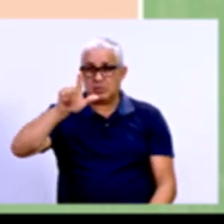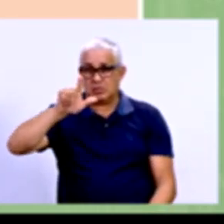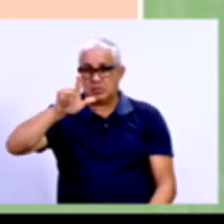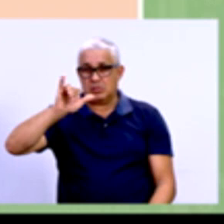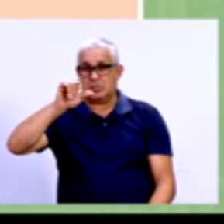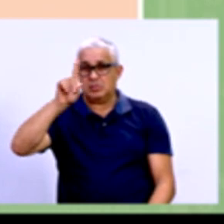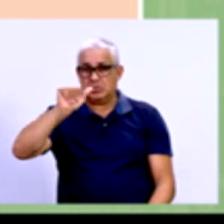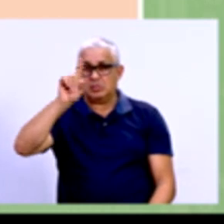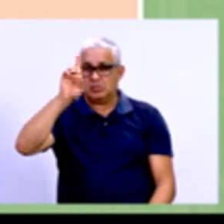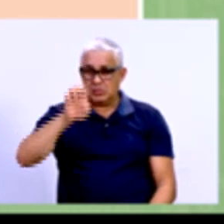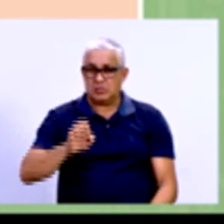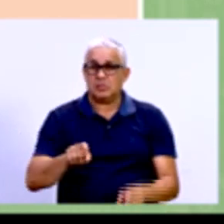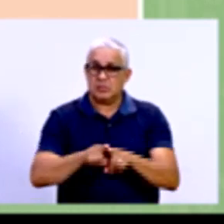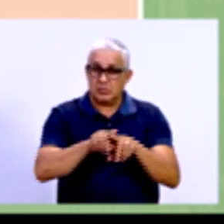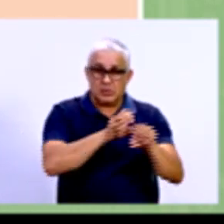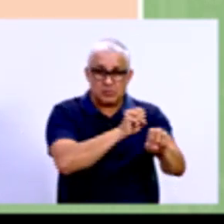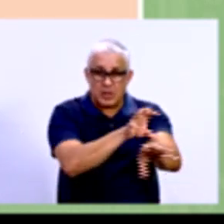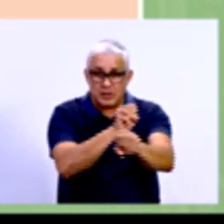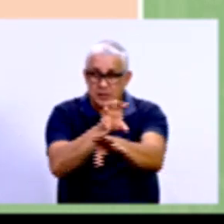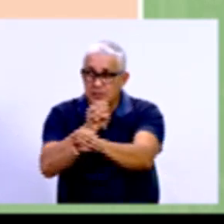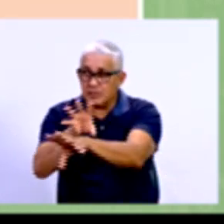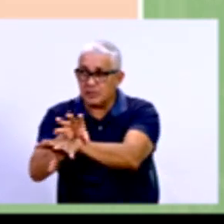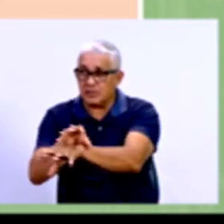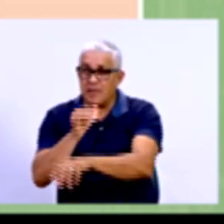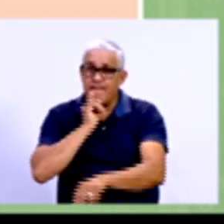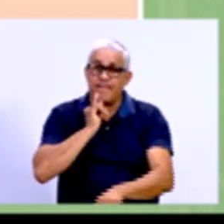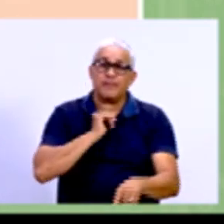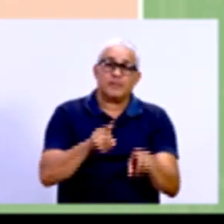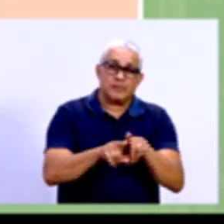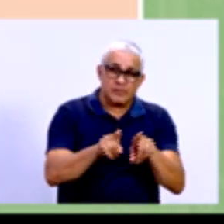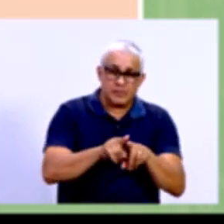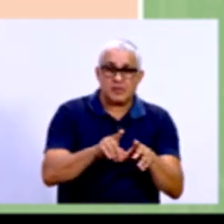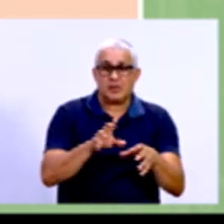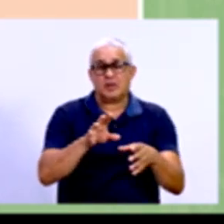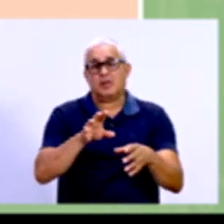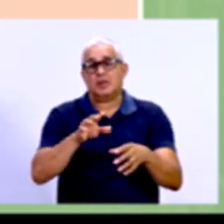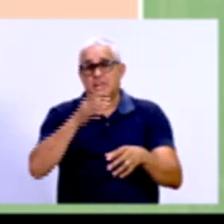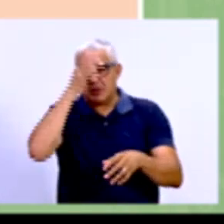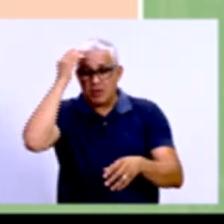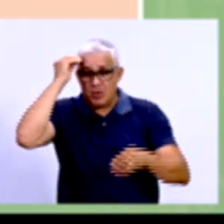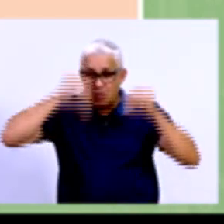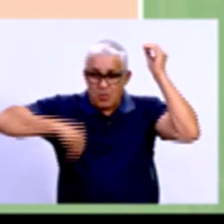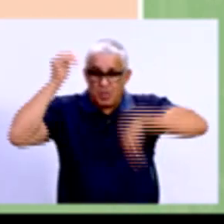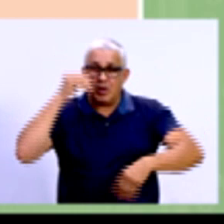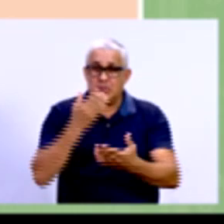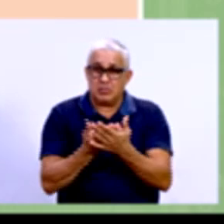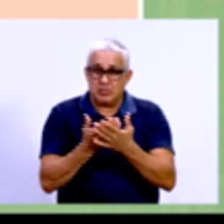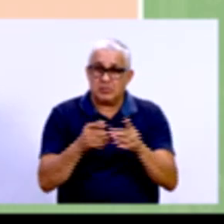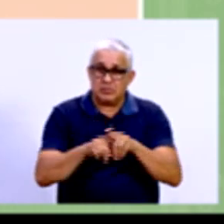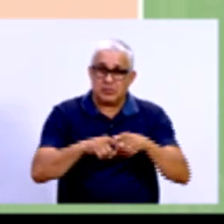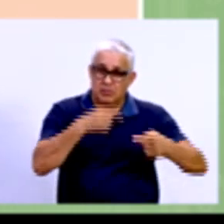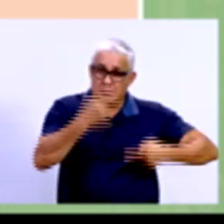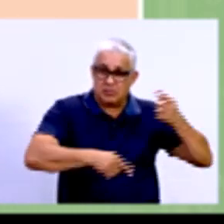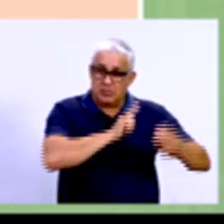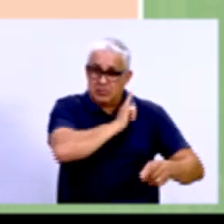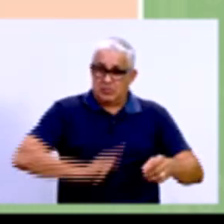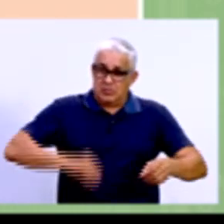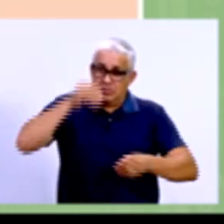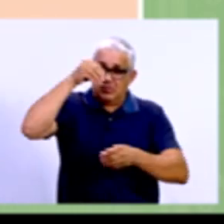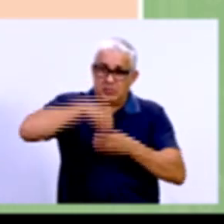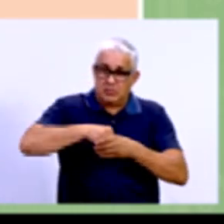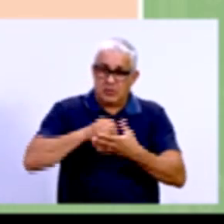das indústrias. Educação, um exemplo, controle de evasão escolar. Políticas do governo, né, auxiliar